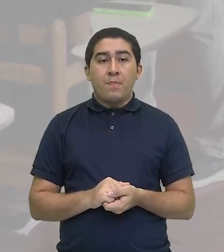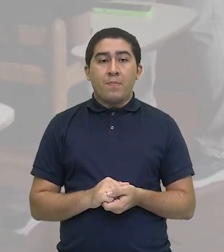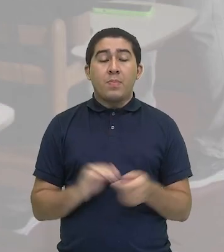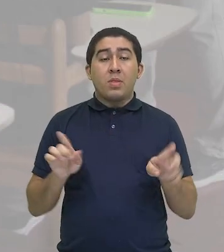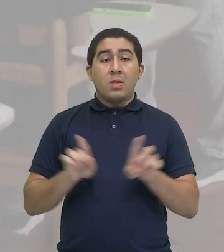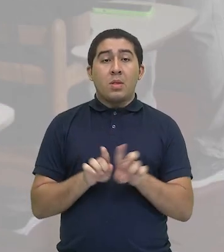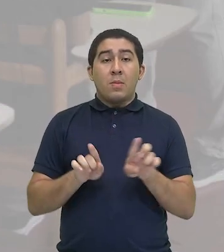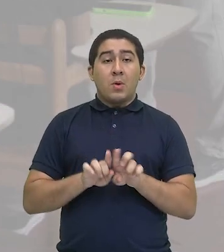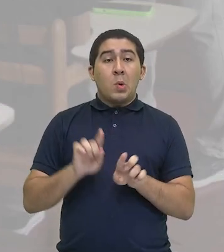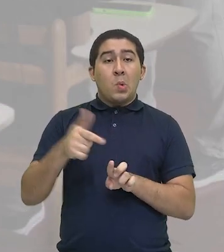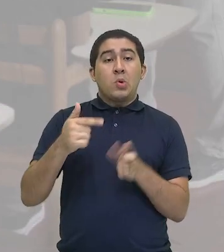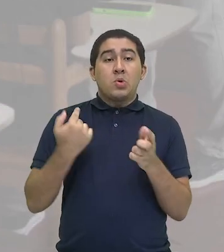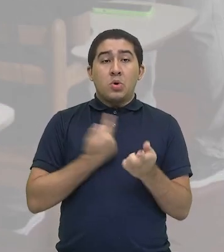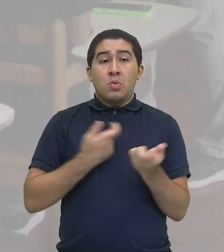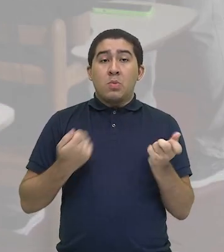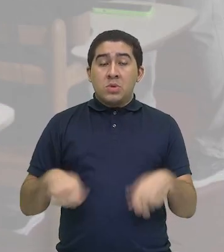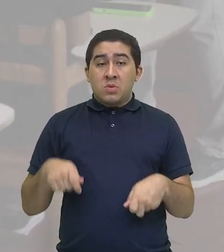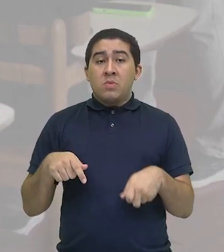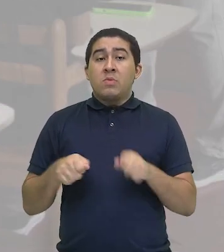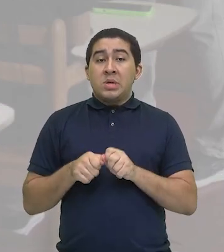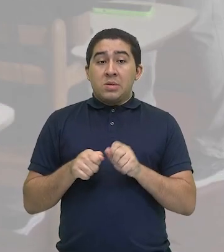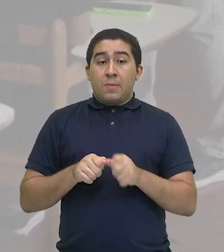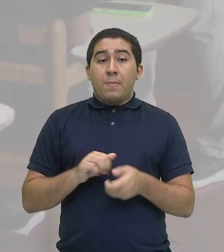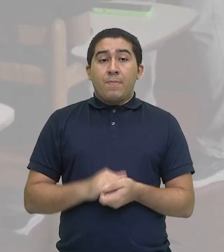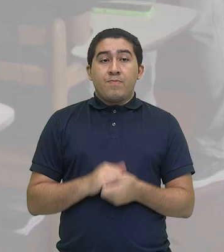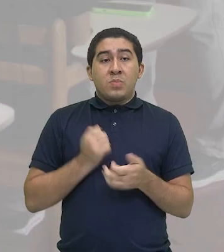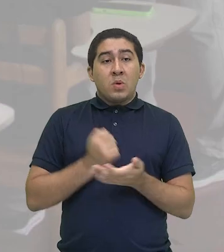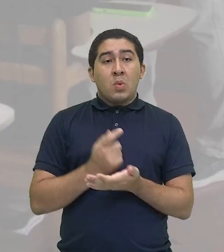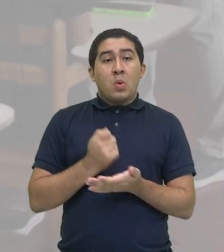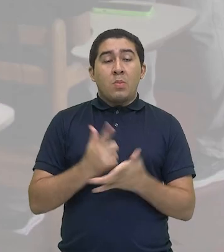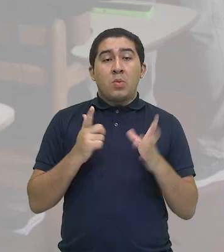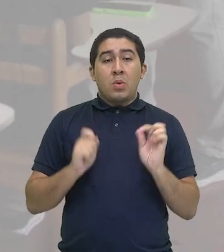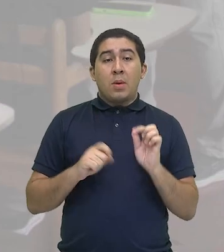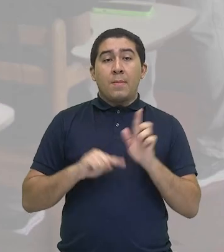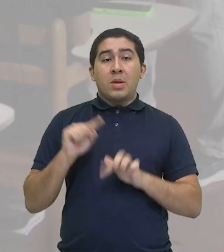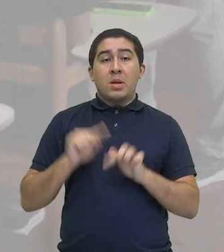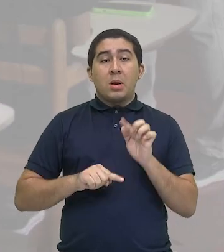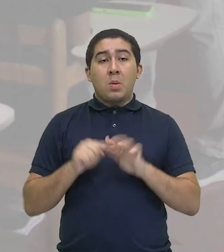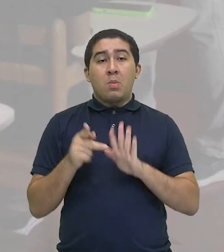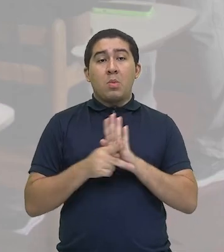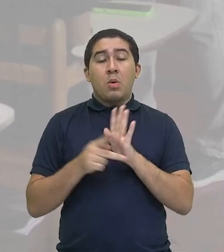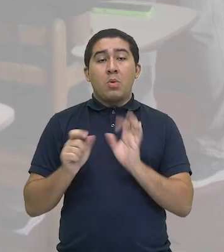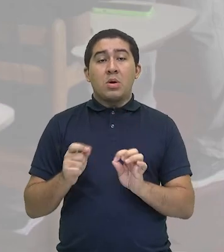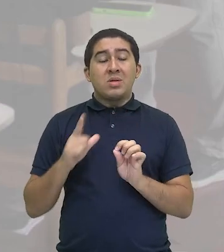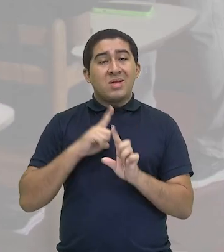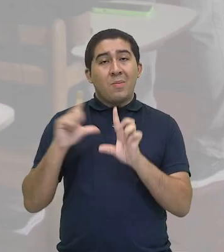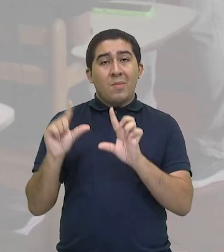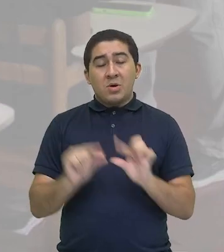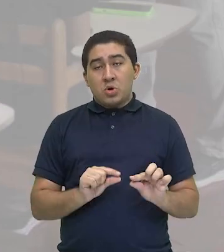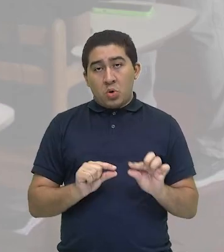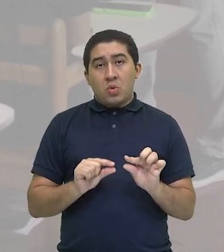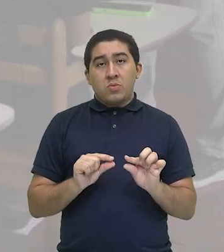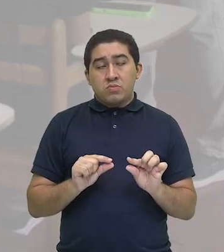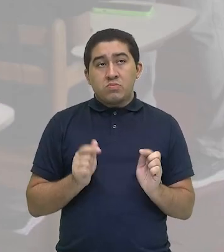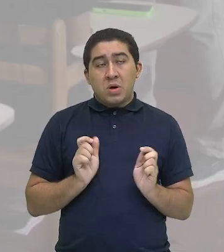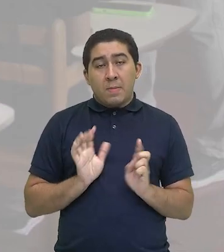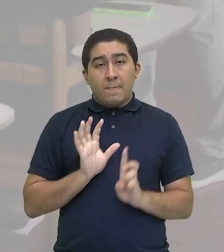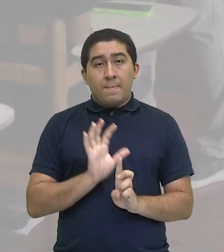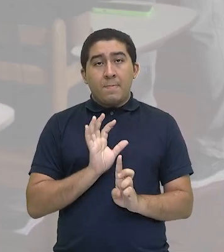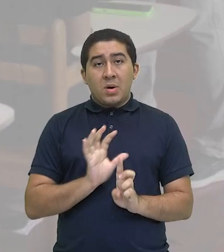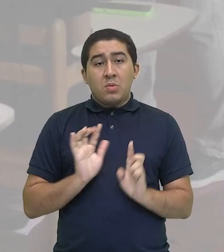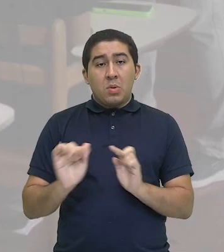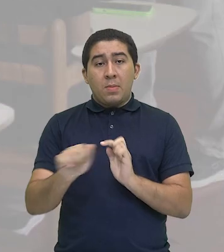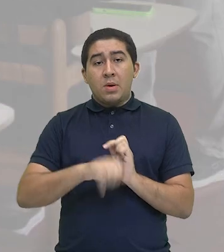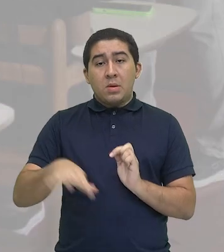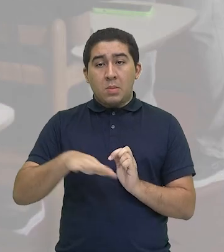Outra coisa que a gente pode fazer, compre produtos com menor impacto ambiental. Então,